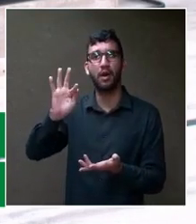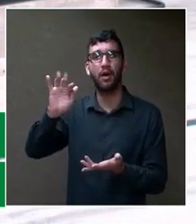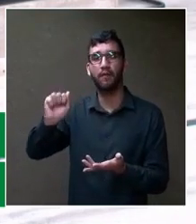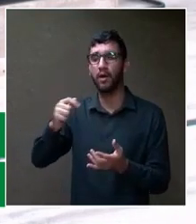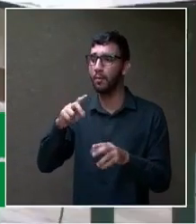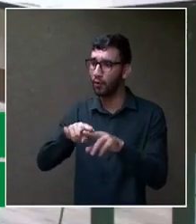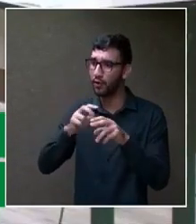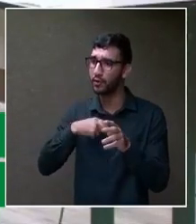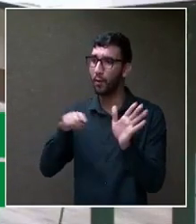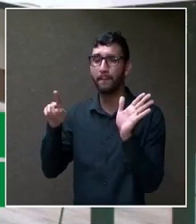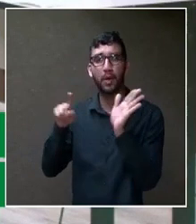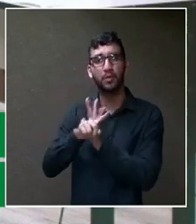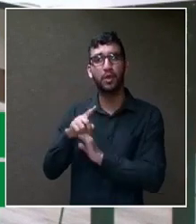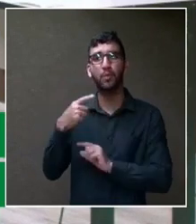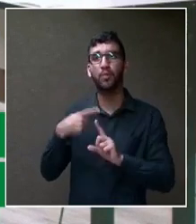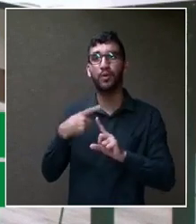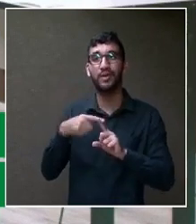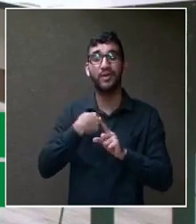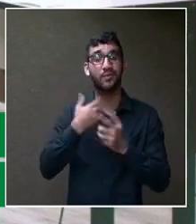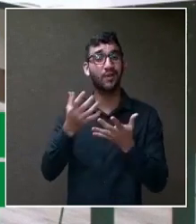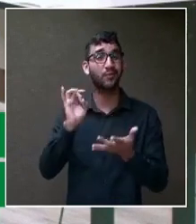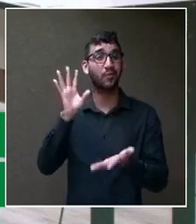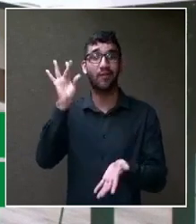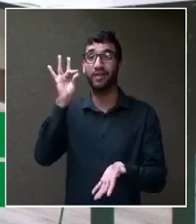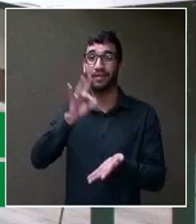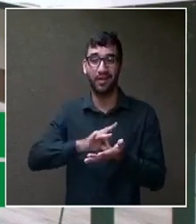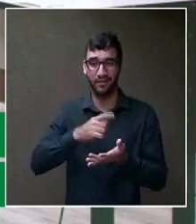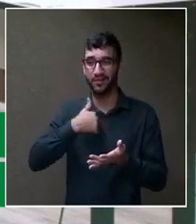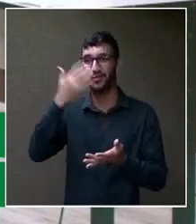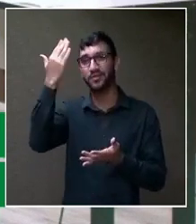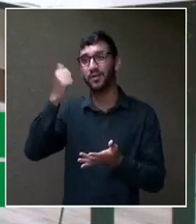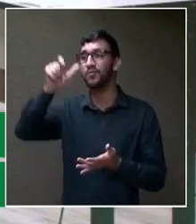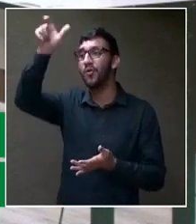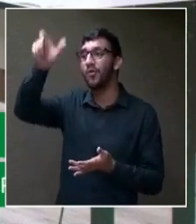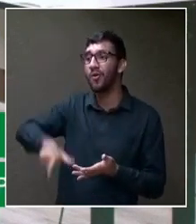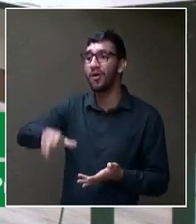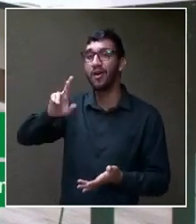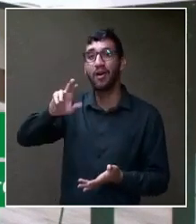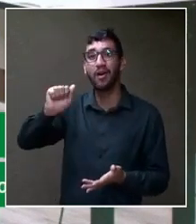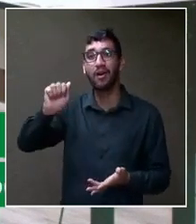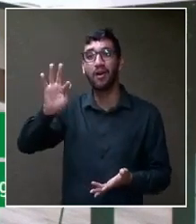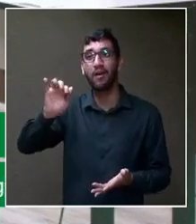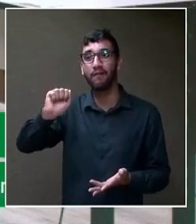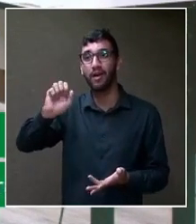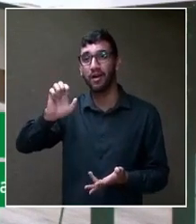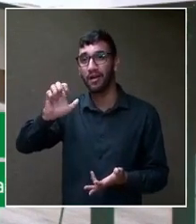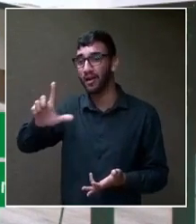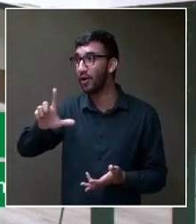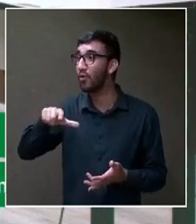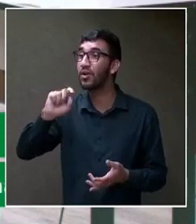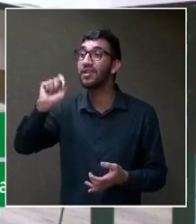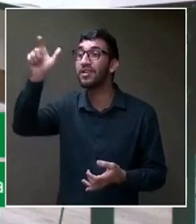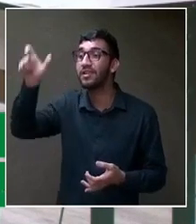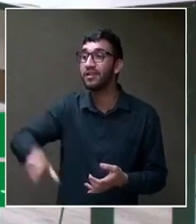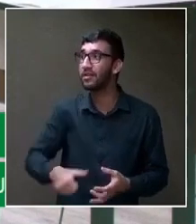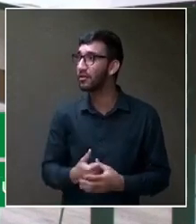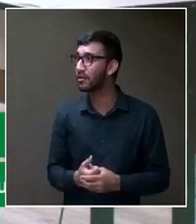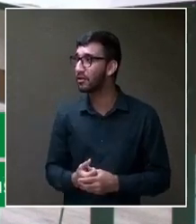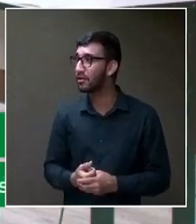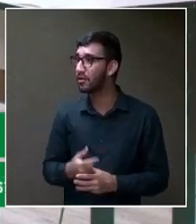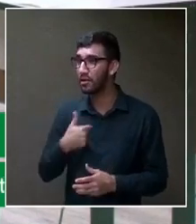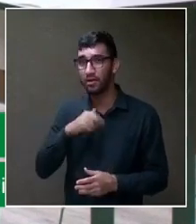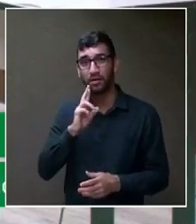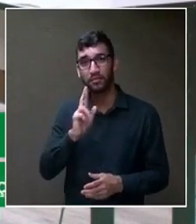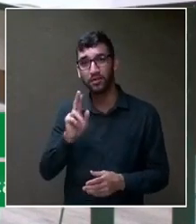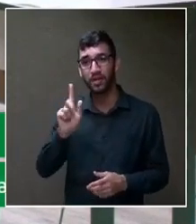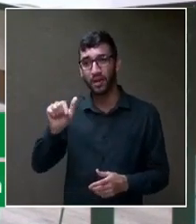por isso que eu estou perguntando, e eu quero só a verdade, eu sei que o fato é grave, quem é o Rafael nessa situação? E eu respondi para o